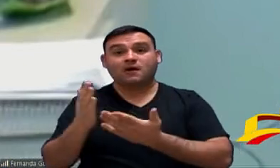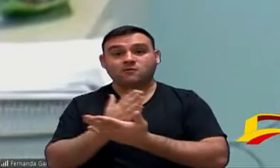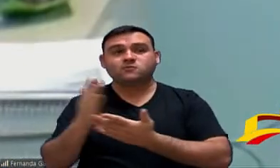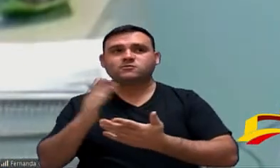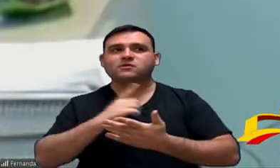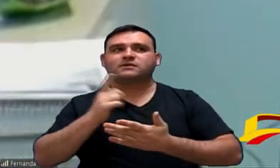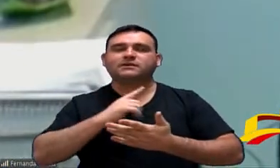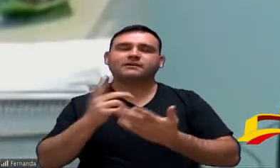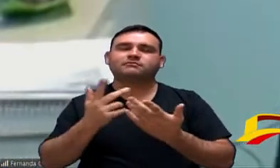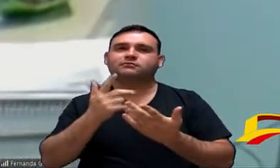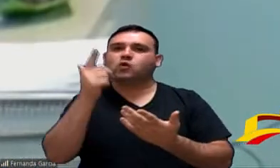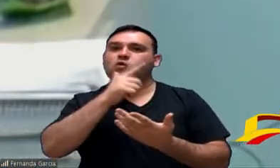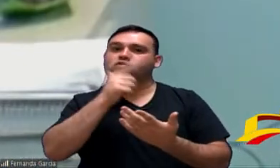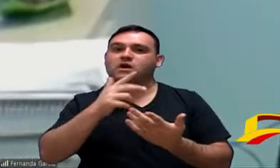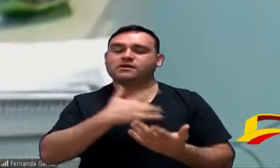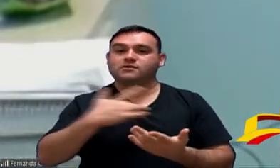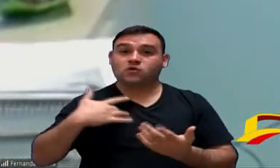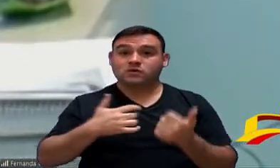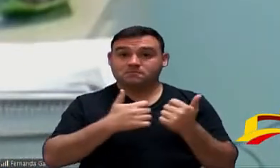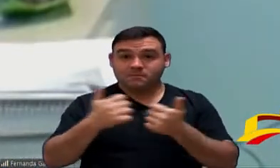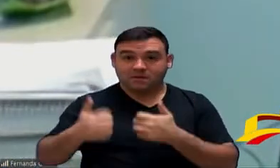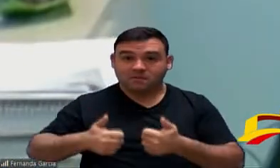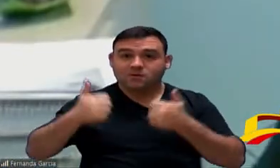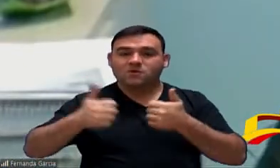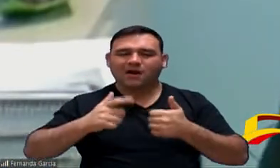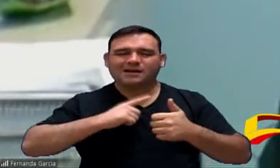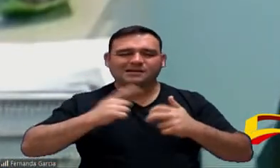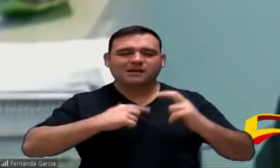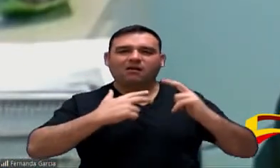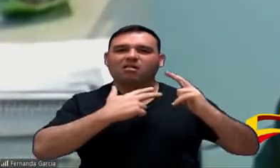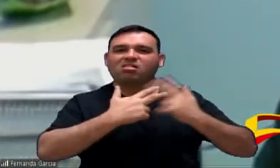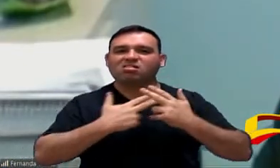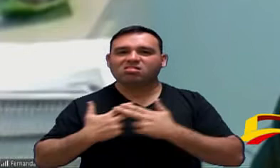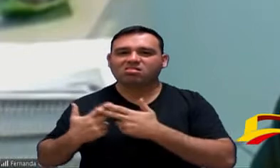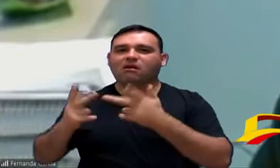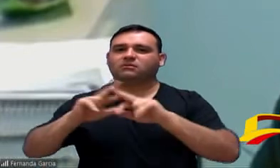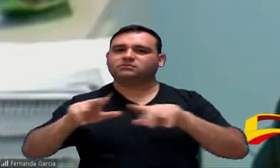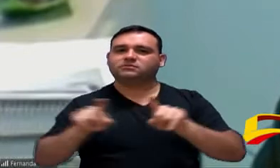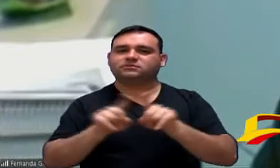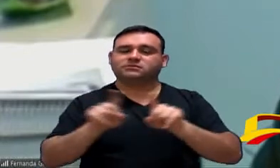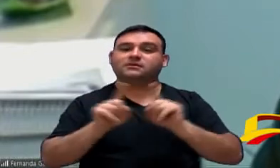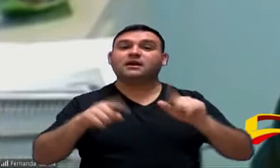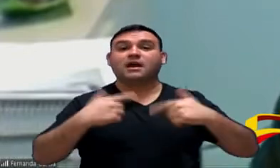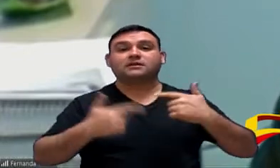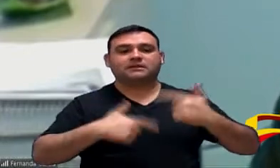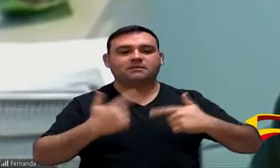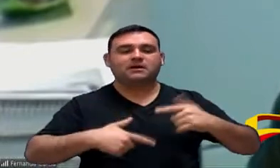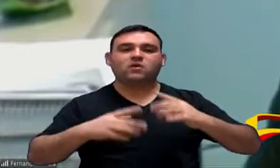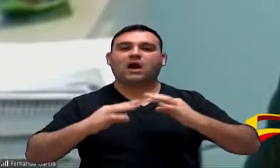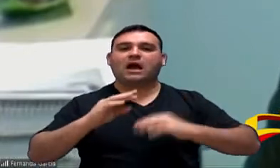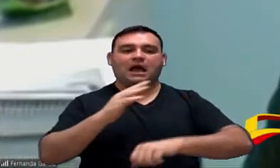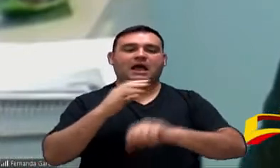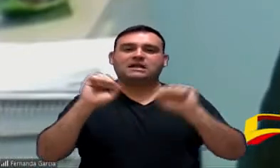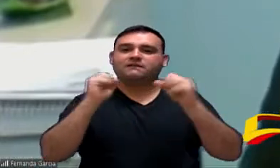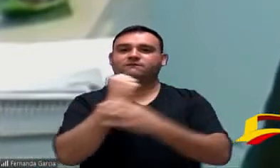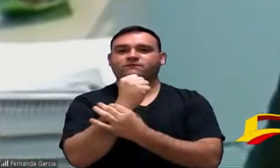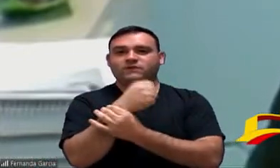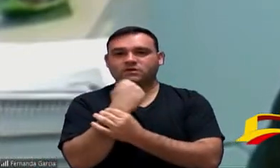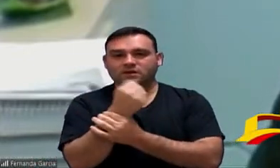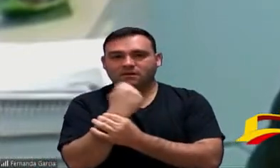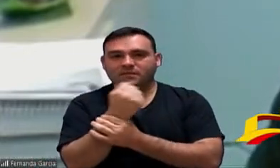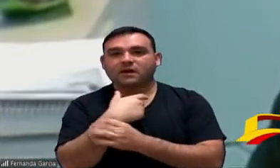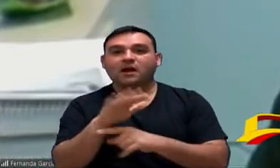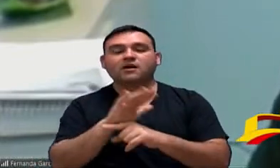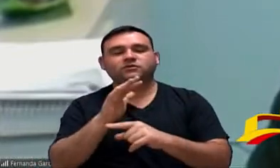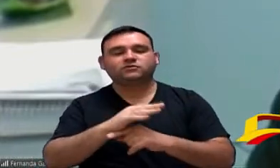quando se restabeleceram, ficaram com várias sequelas. E aí o serviço de fisioterapia contribui muito, não só na fala,